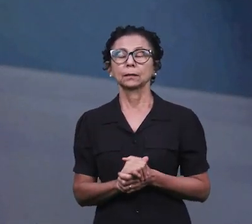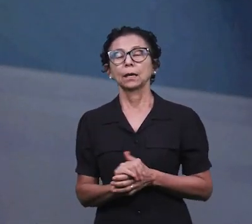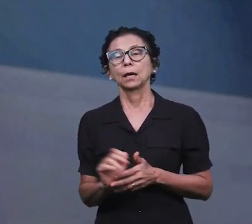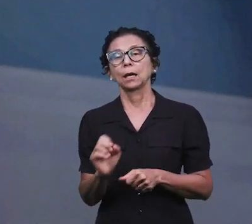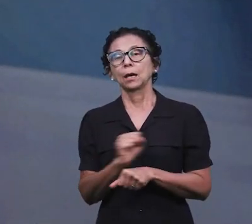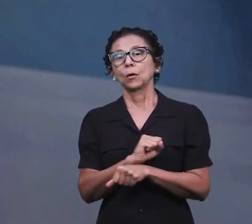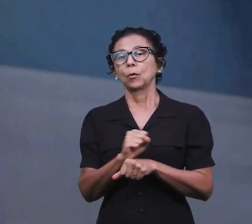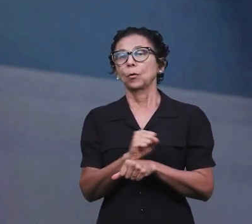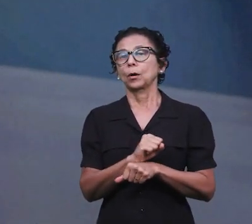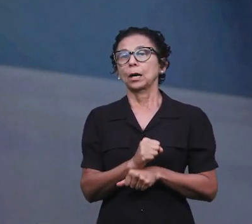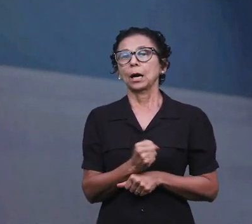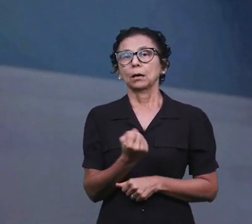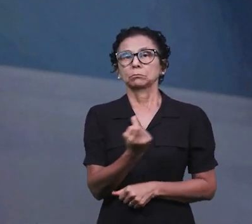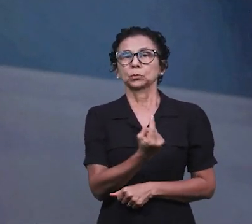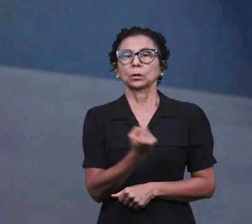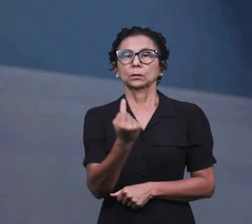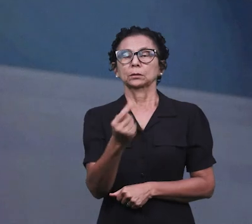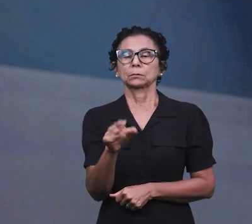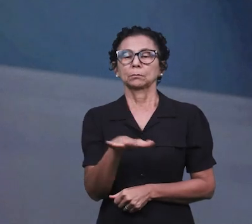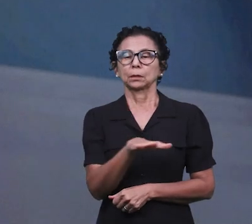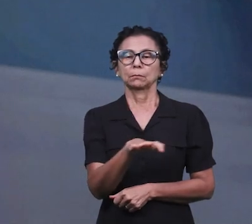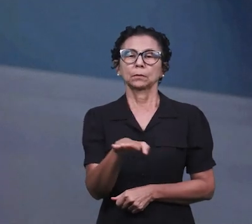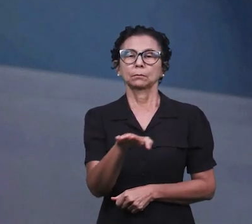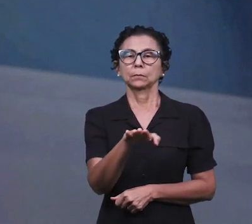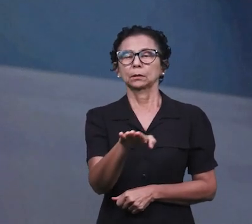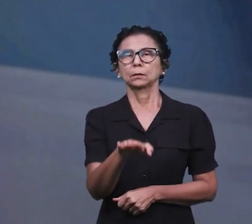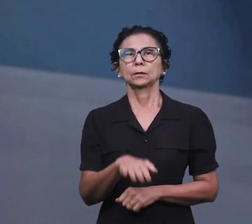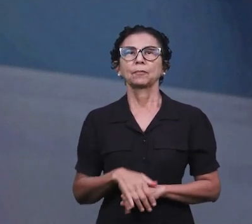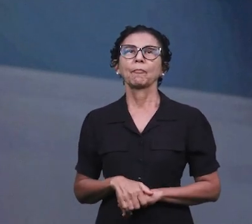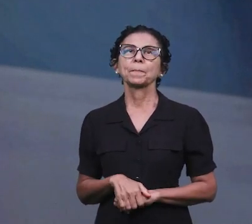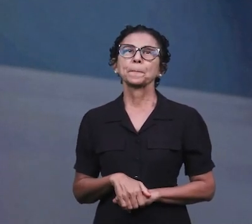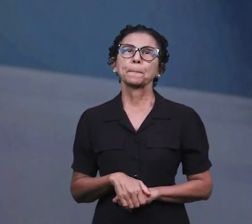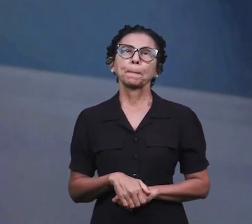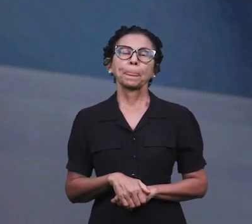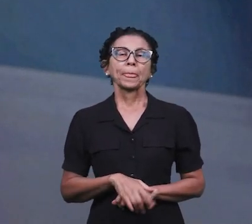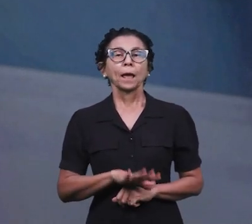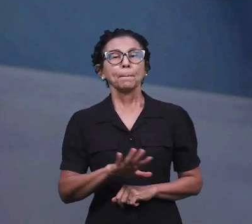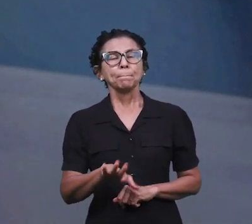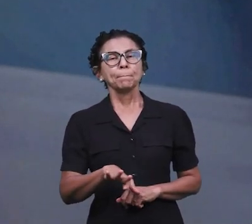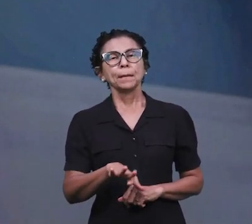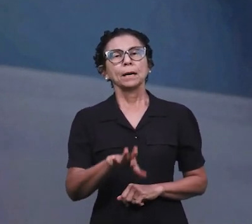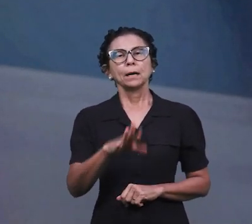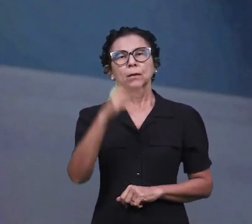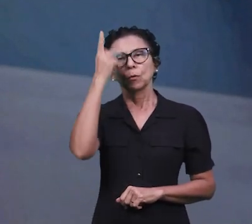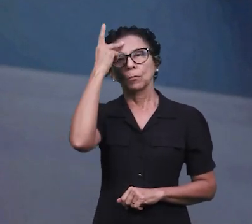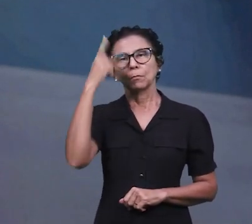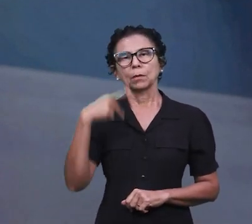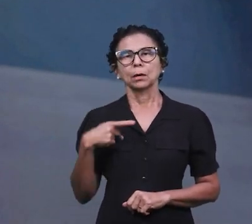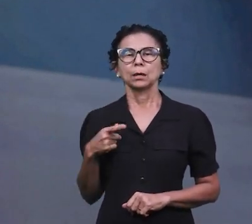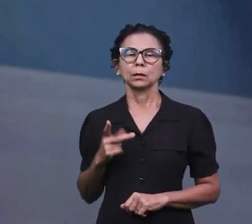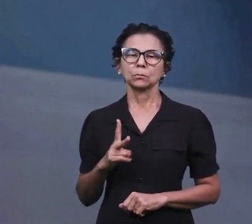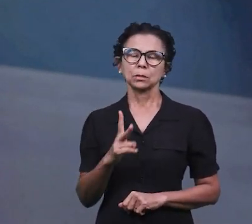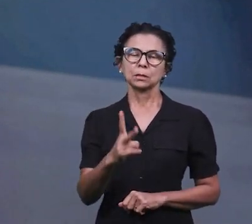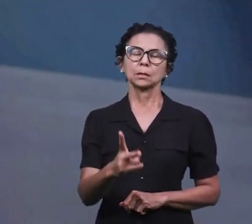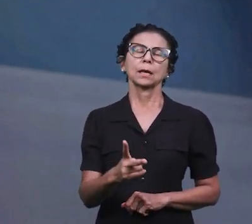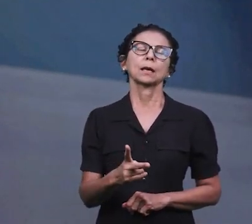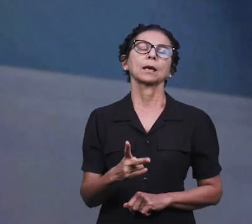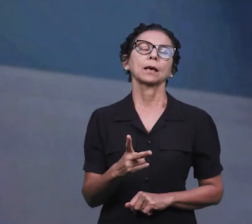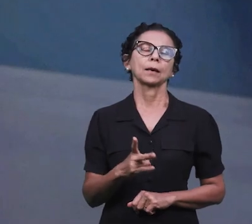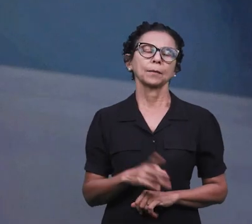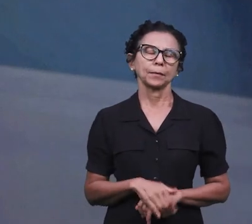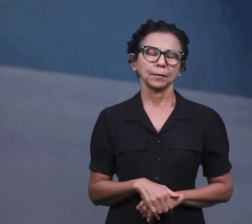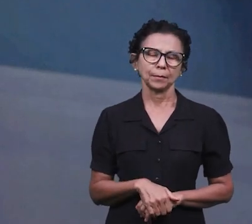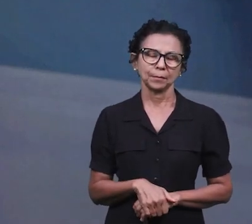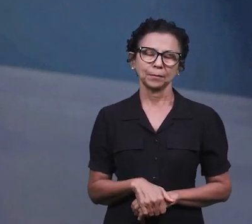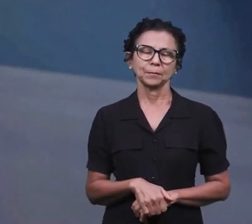ter atividades para os seres humanos, né? Porque o ser humano há muitos trabalhos que dependem da inteligência que é própria do